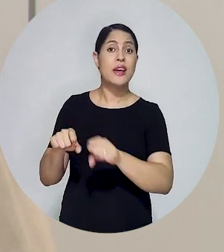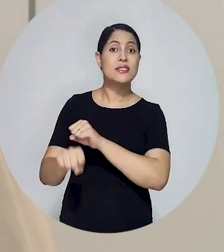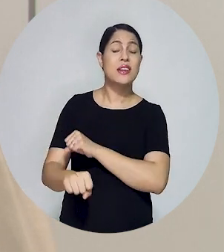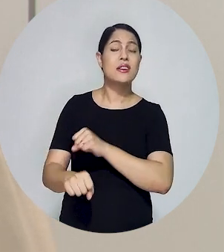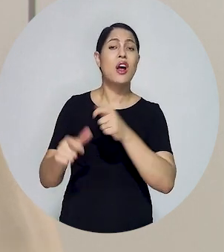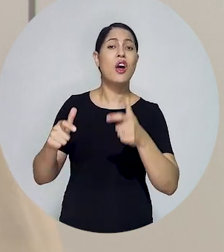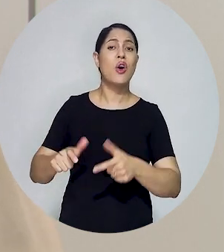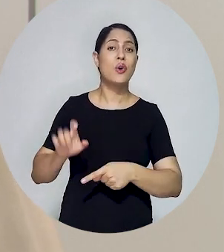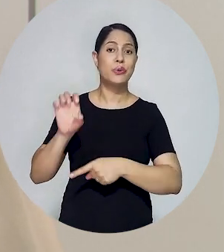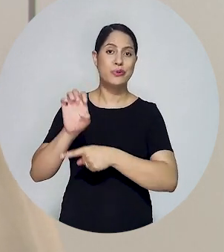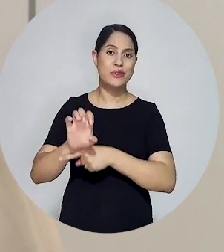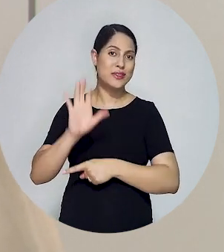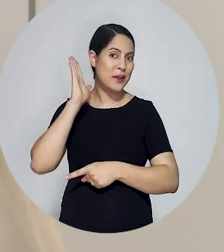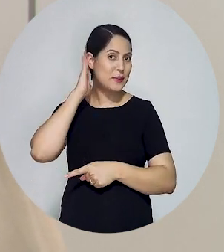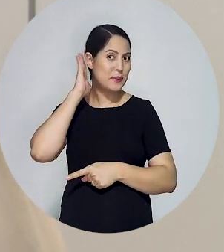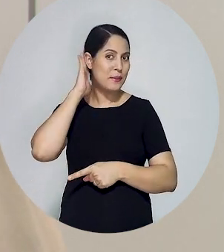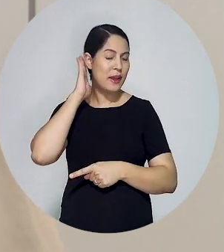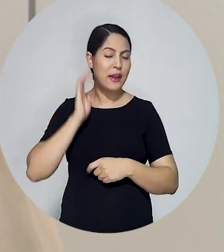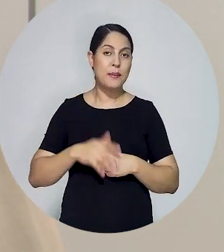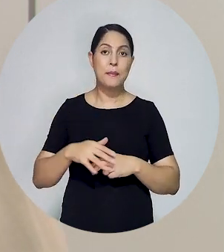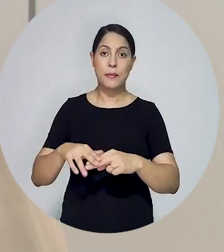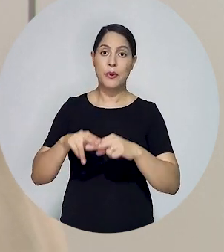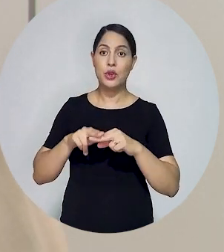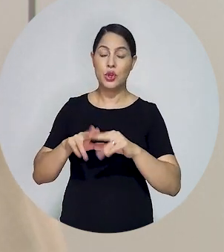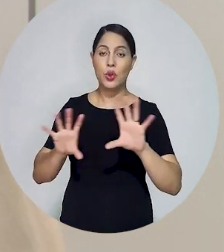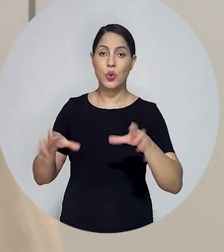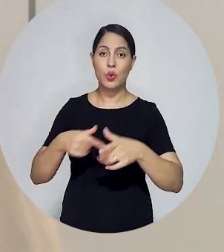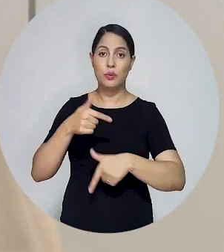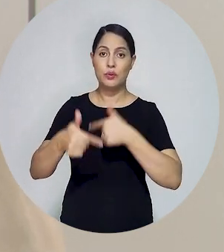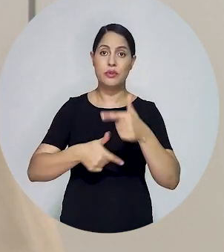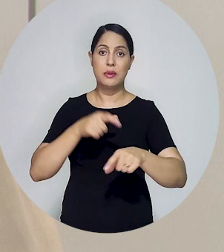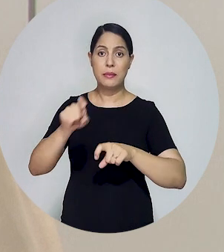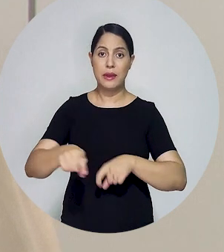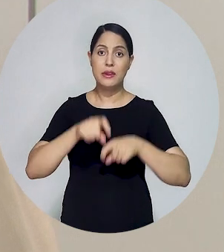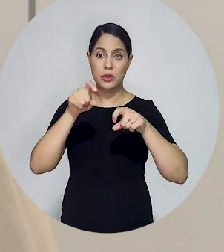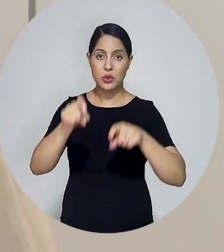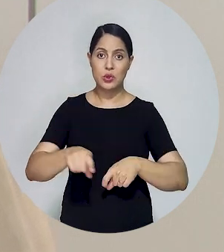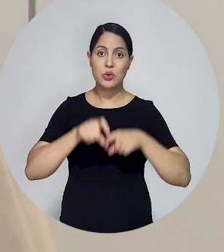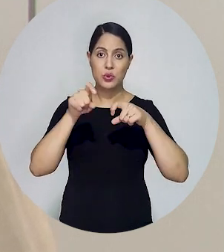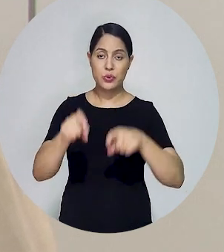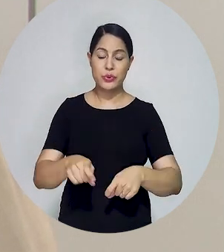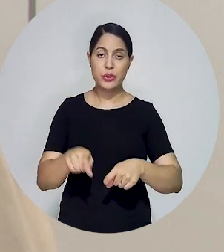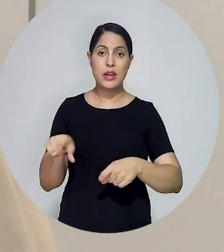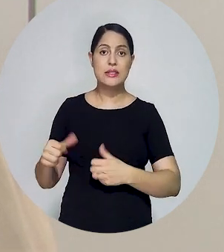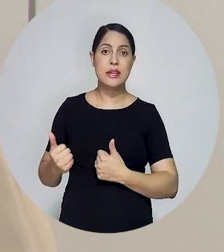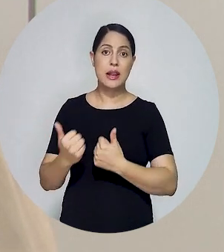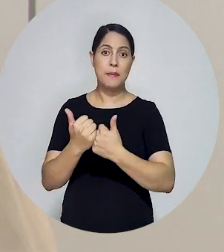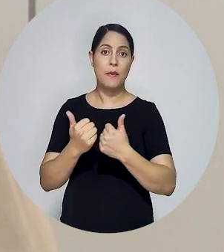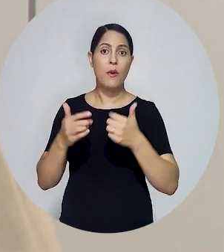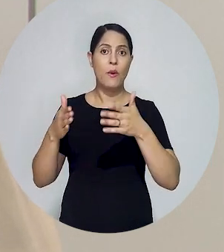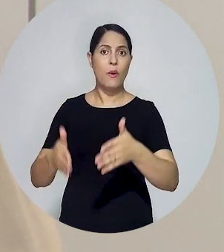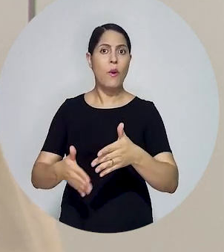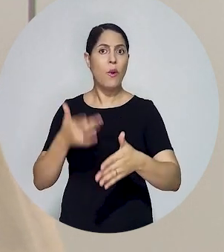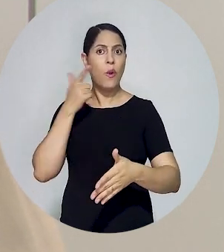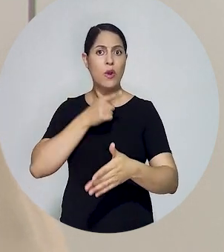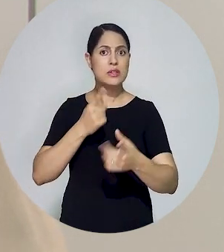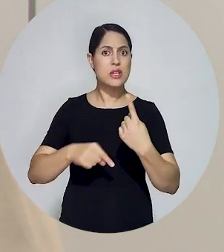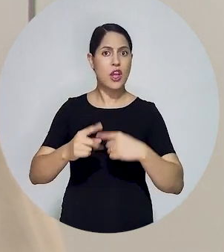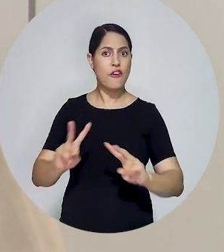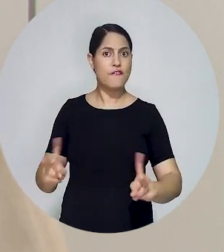em Marabá, no Pará, após conseguir uma medida em prol dos trabalhadores rurais e camponeses daquela